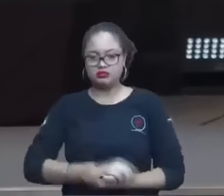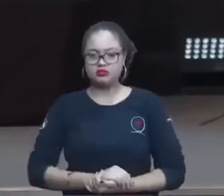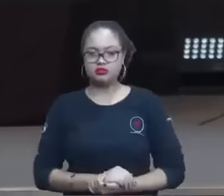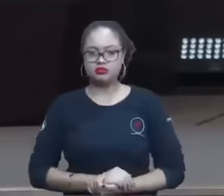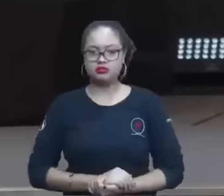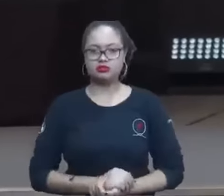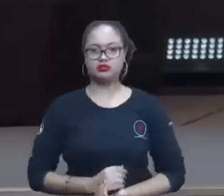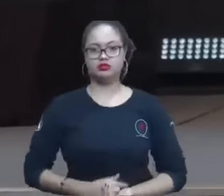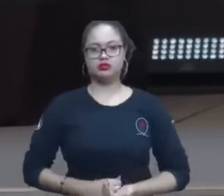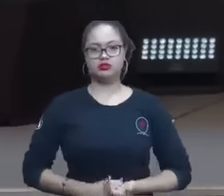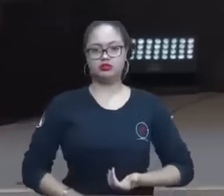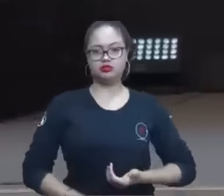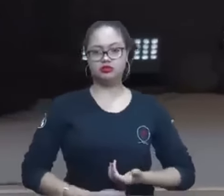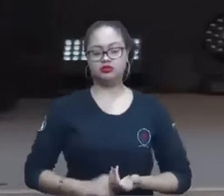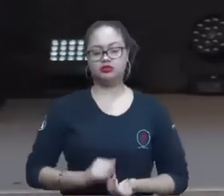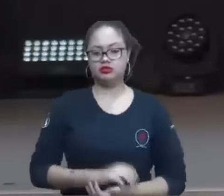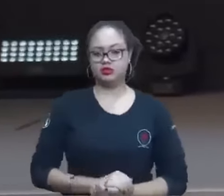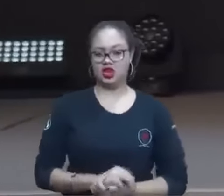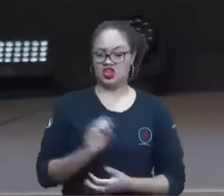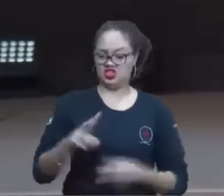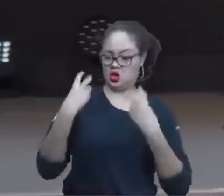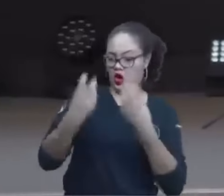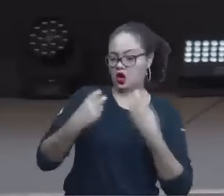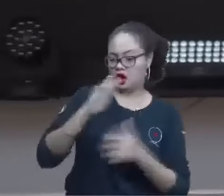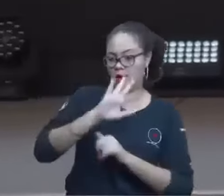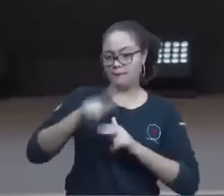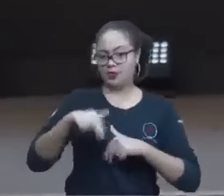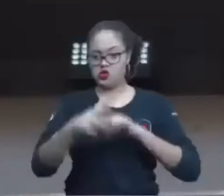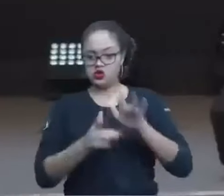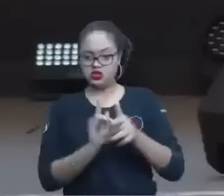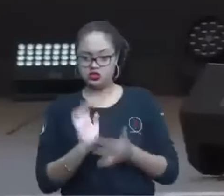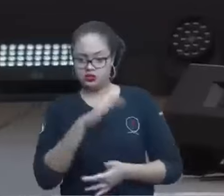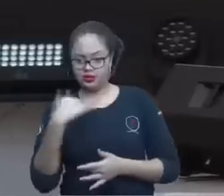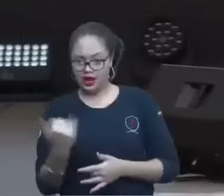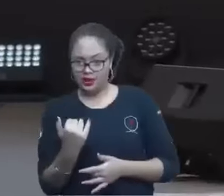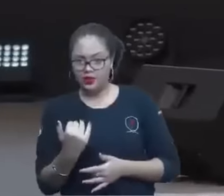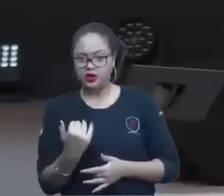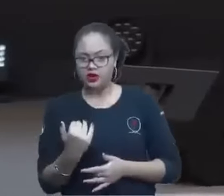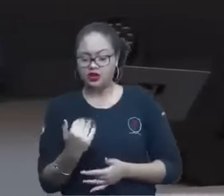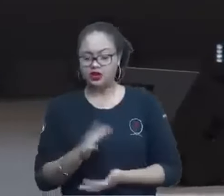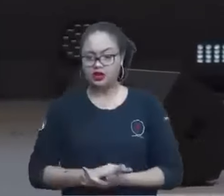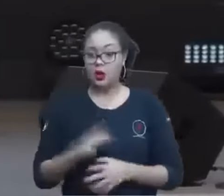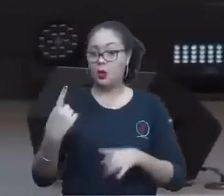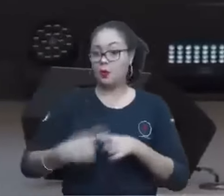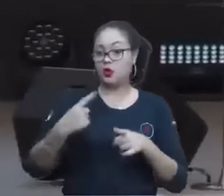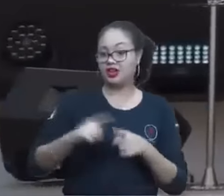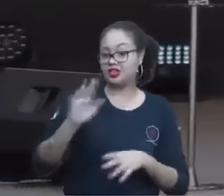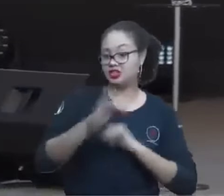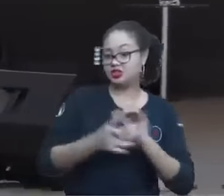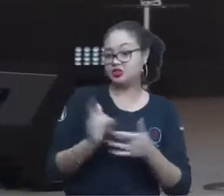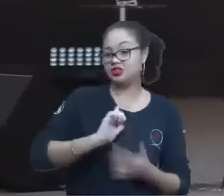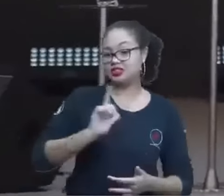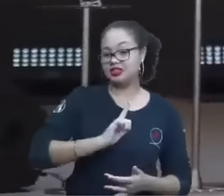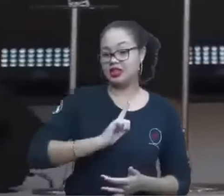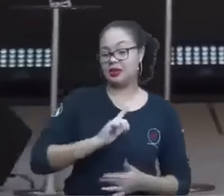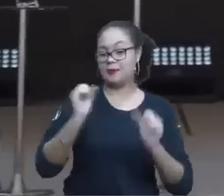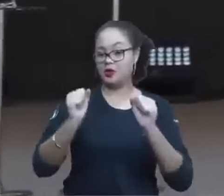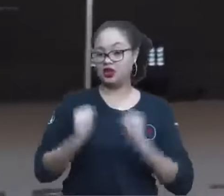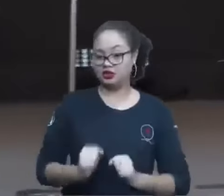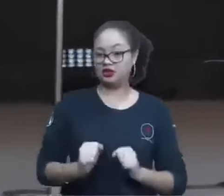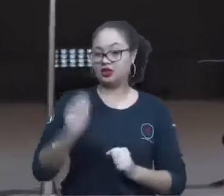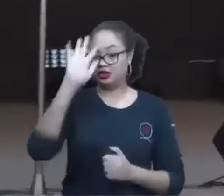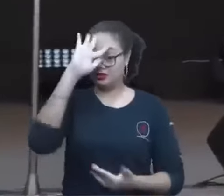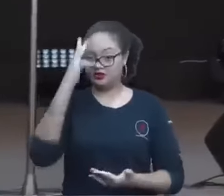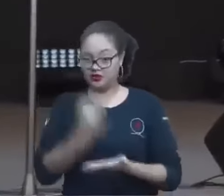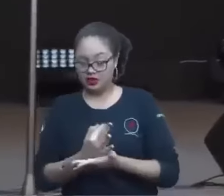não hum só clama por Jesus para não morrer ou porque você crê que ele tem poder para realizar